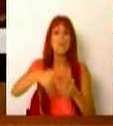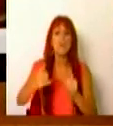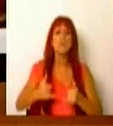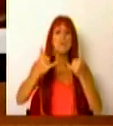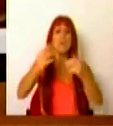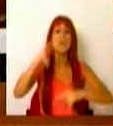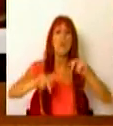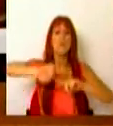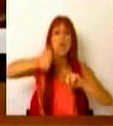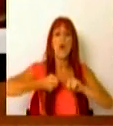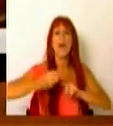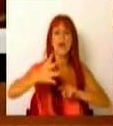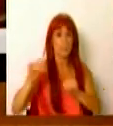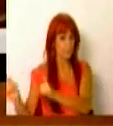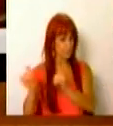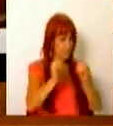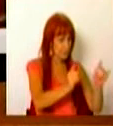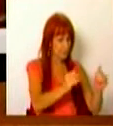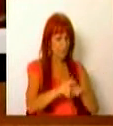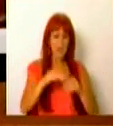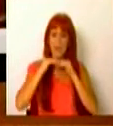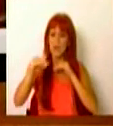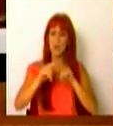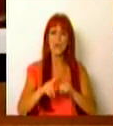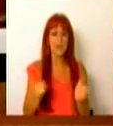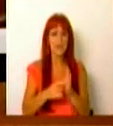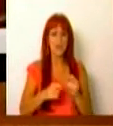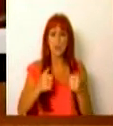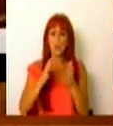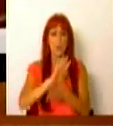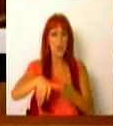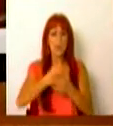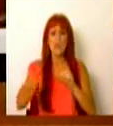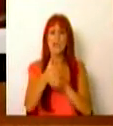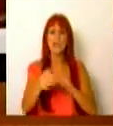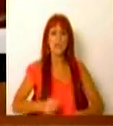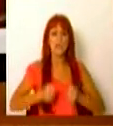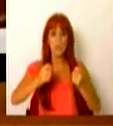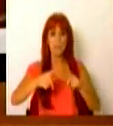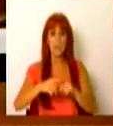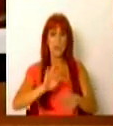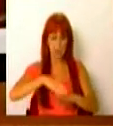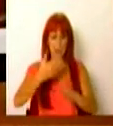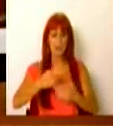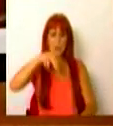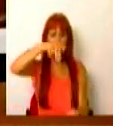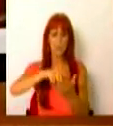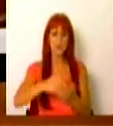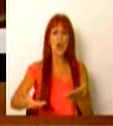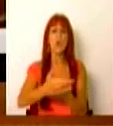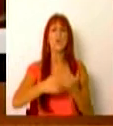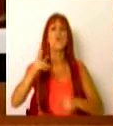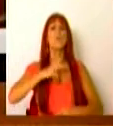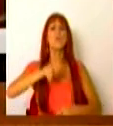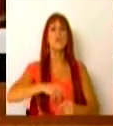financeiro plurianual. Por outro lado, a estabilidade necessária em torno do Programa Nacional de Investimentos reforça a posição negocial de